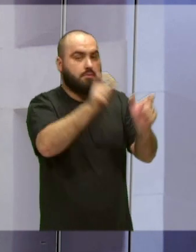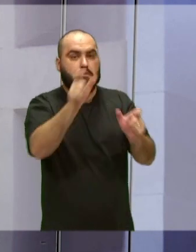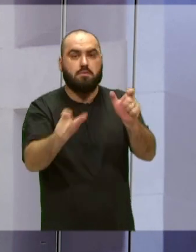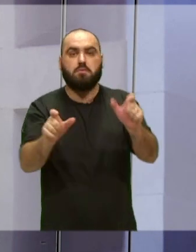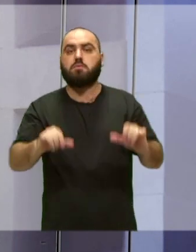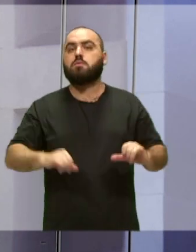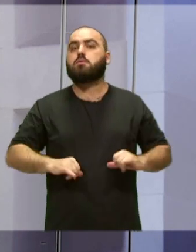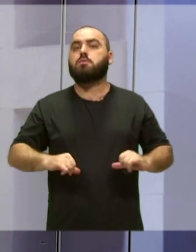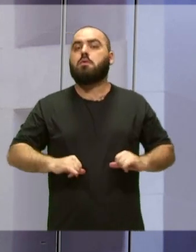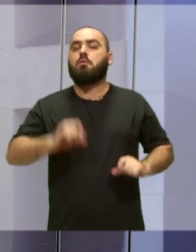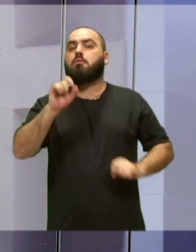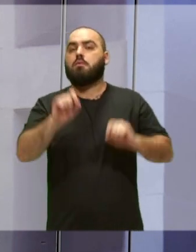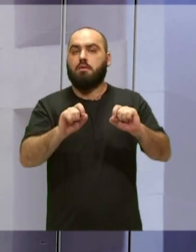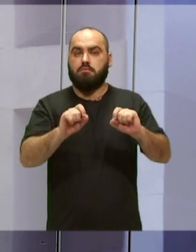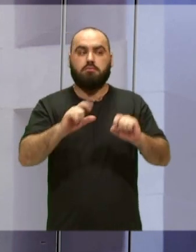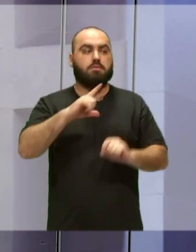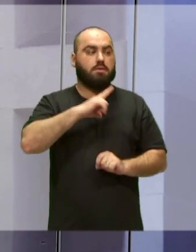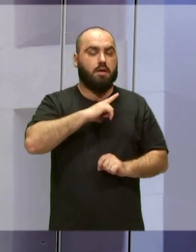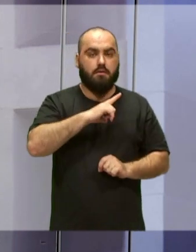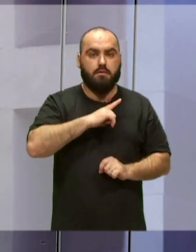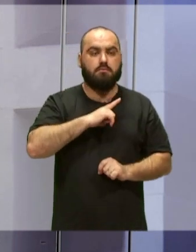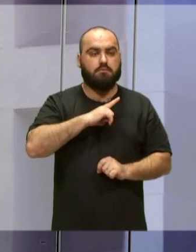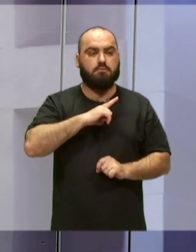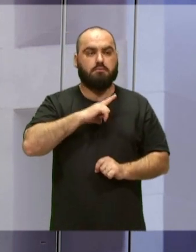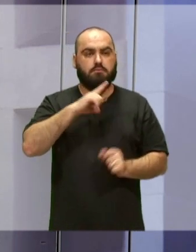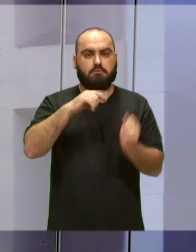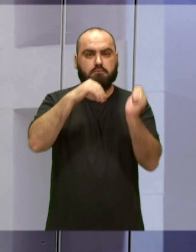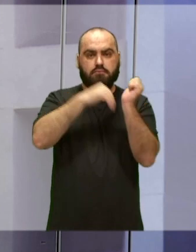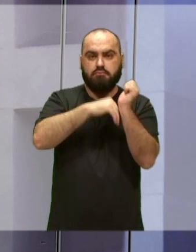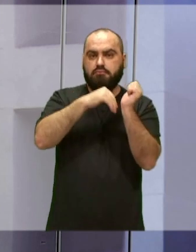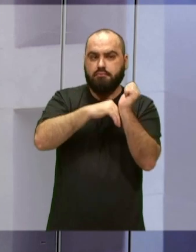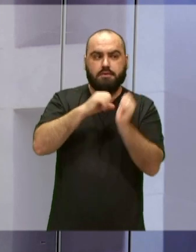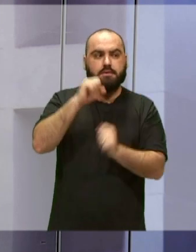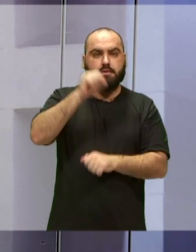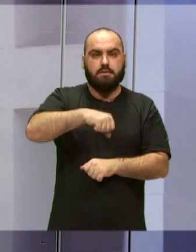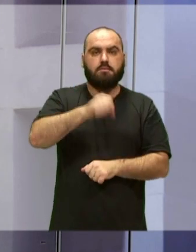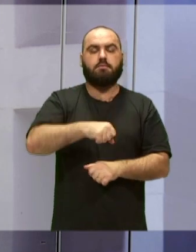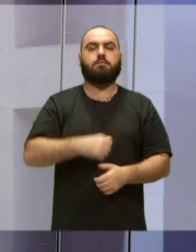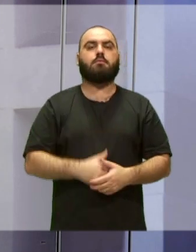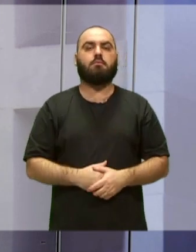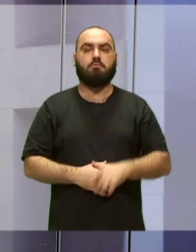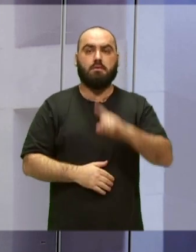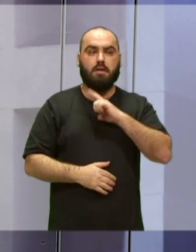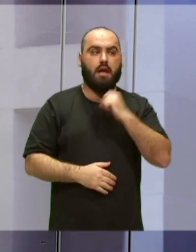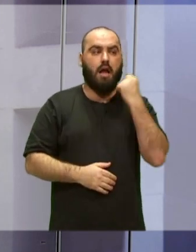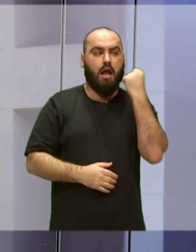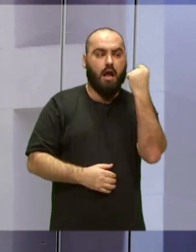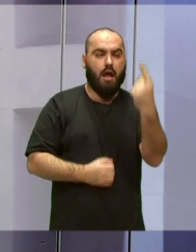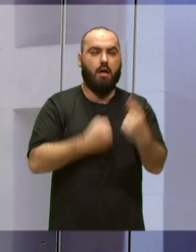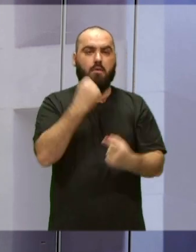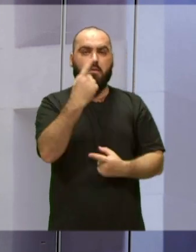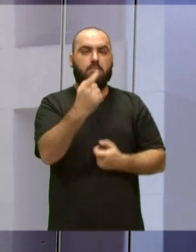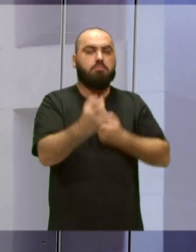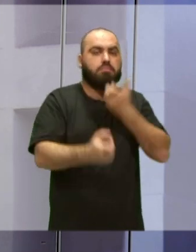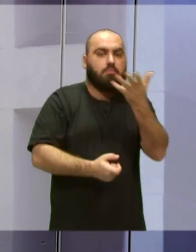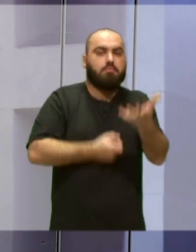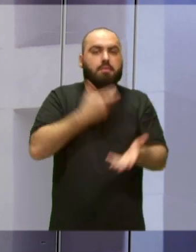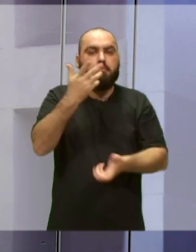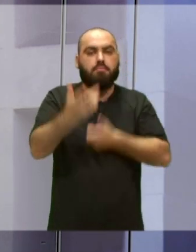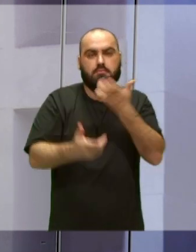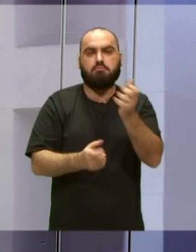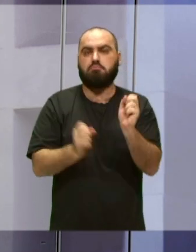houve omissões sim houve sim nós temos eh alguns depoimentos inclusive até faço aqui